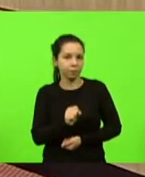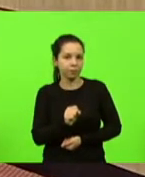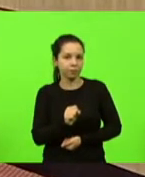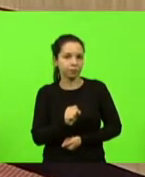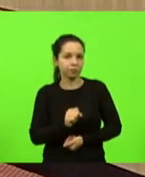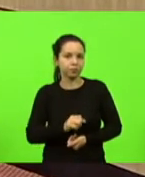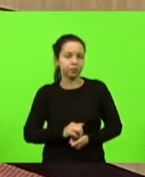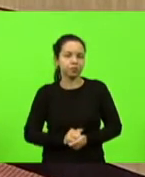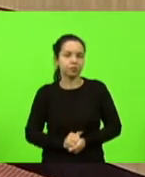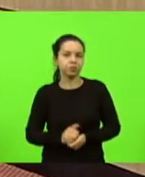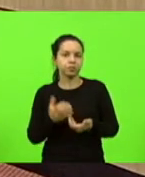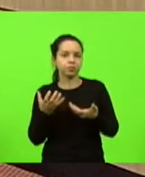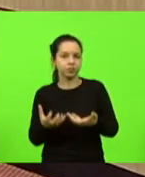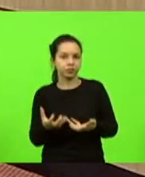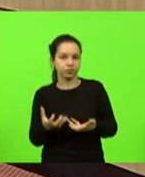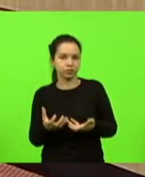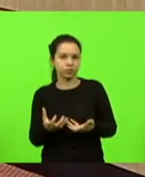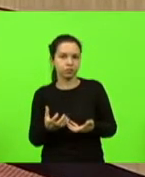Eu quero